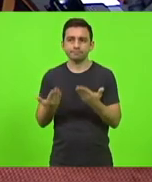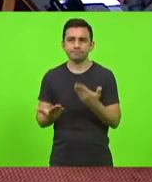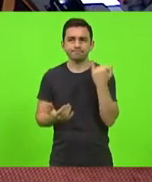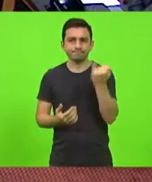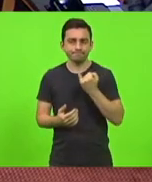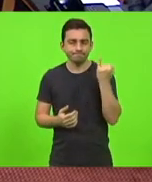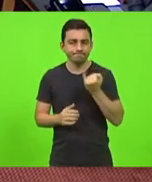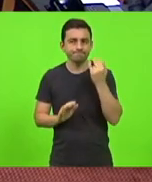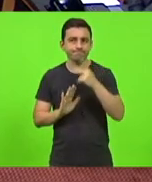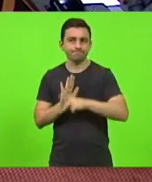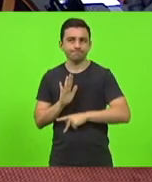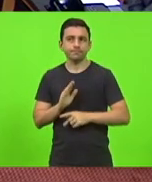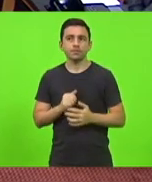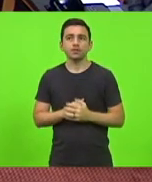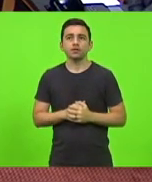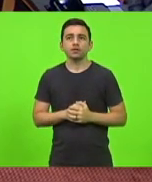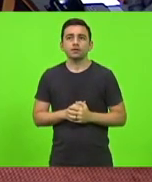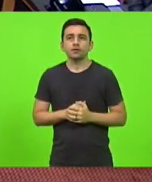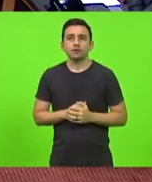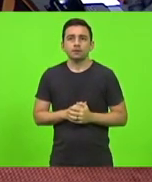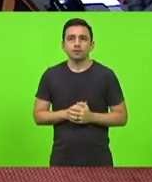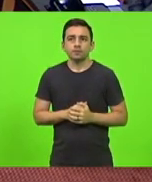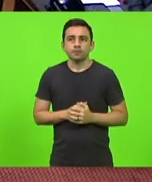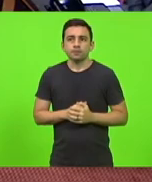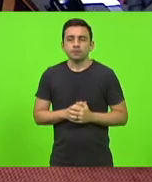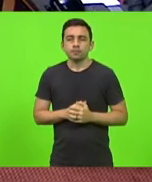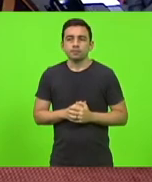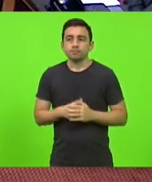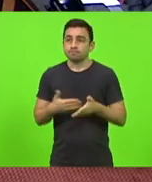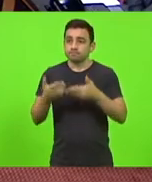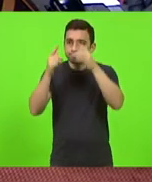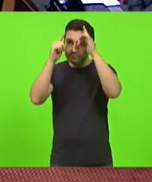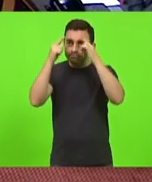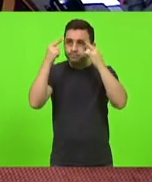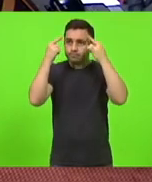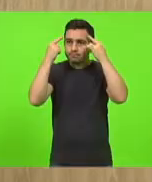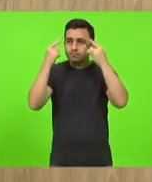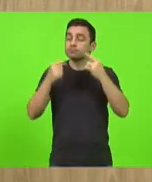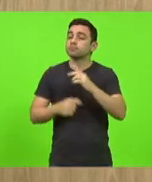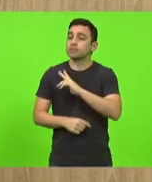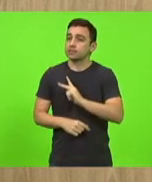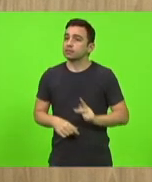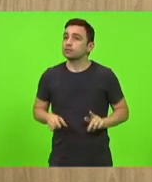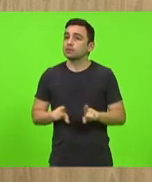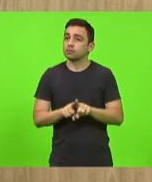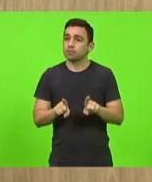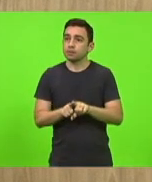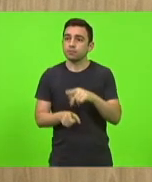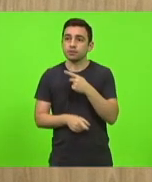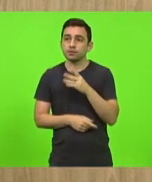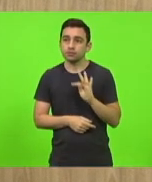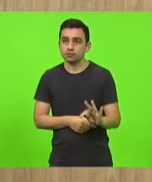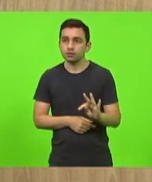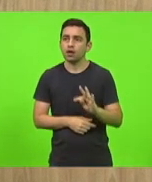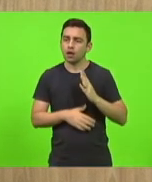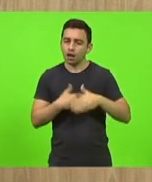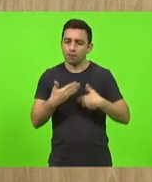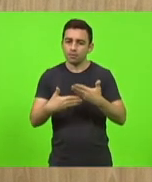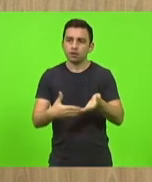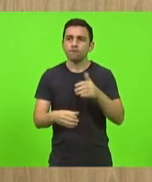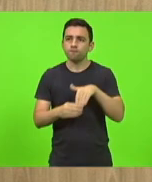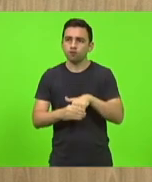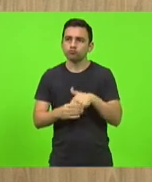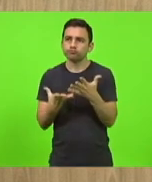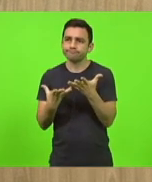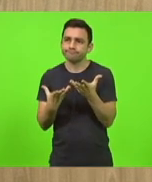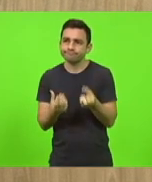projeto. Senhor presidente. Deputado Nildo Sareta. Senhor presidente, também em nome da bancada do PT, queremos encaminhar voto favorável